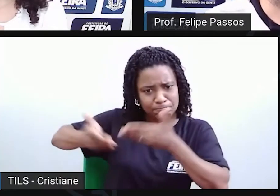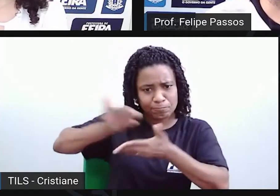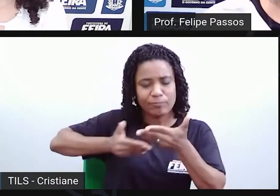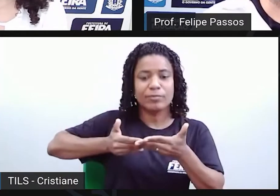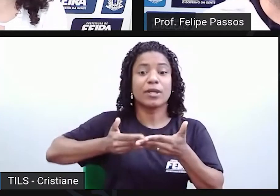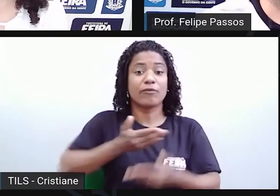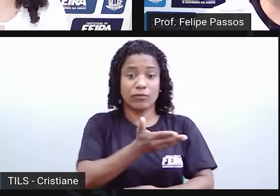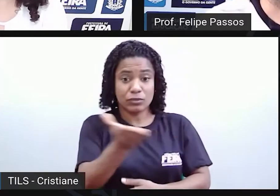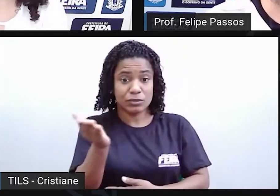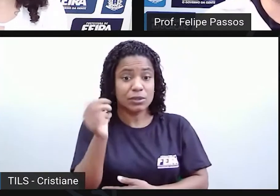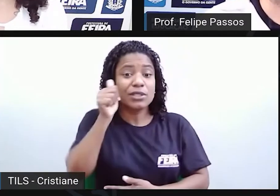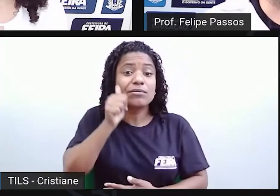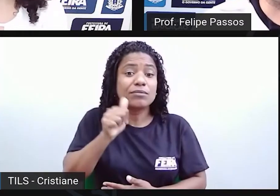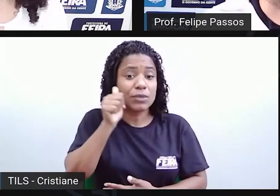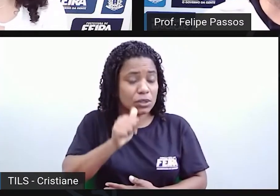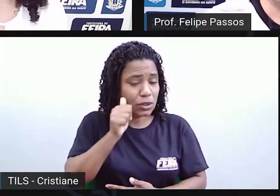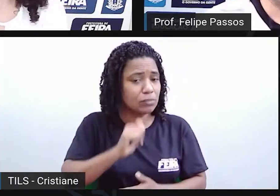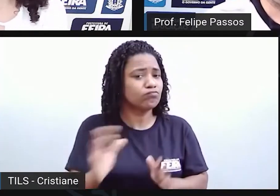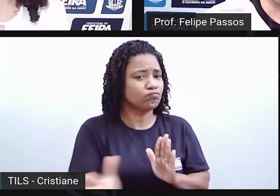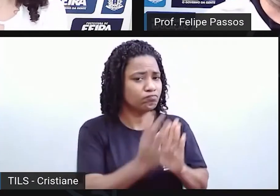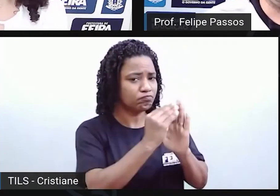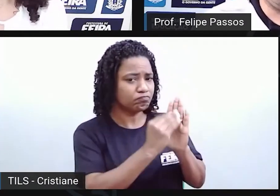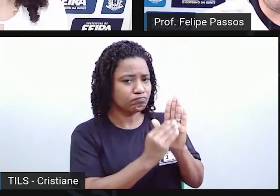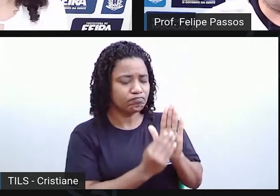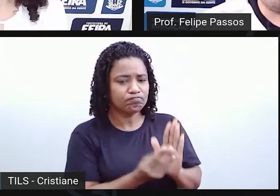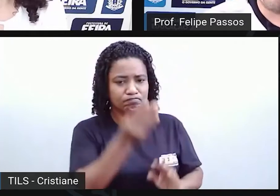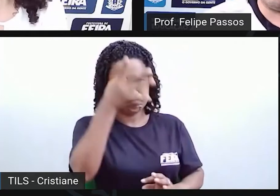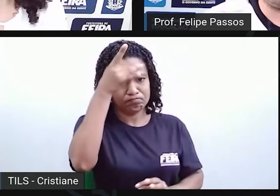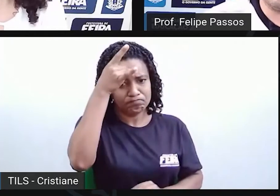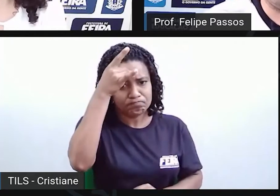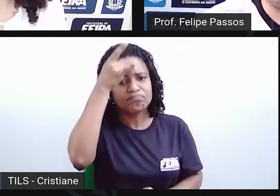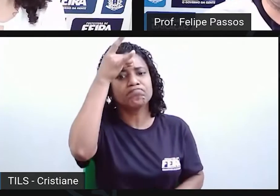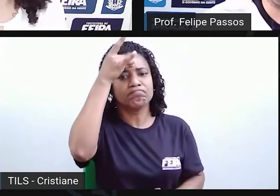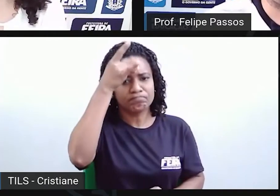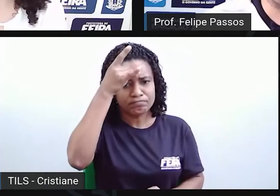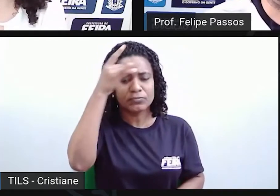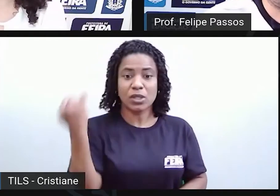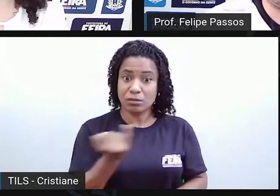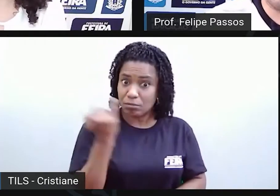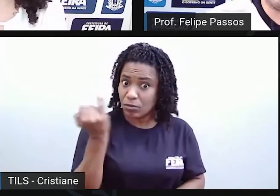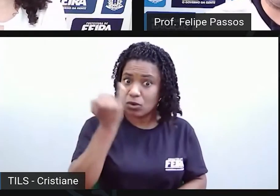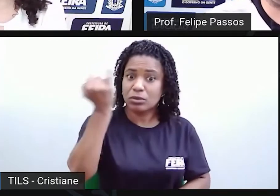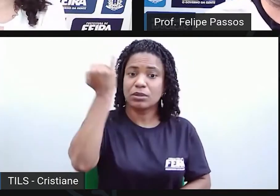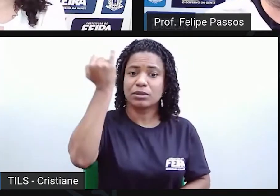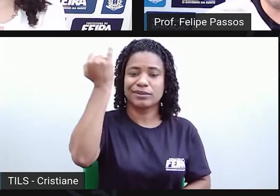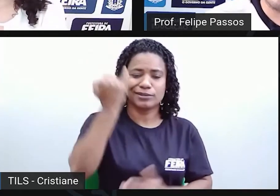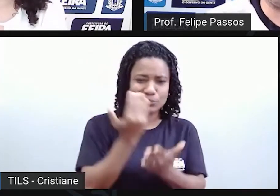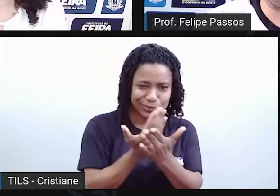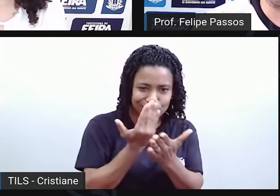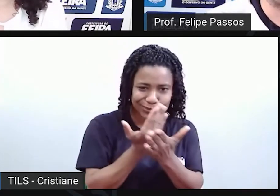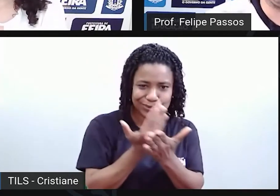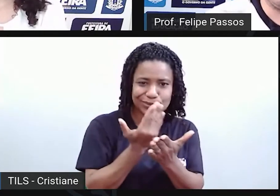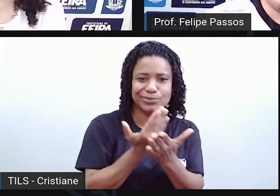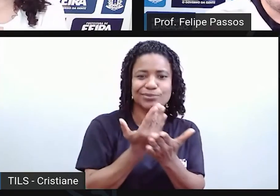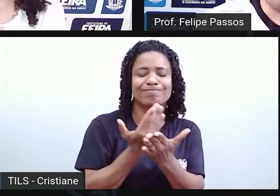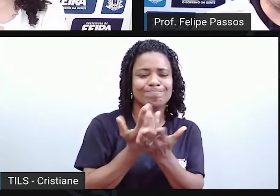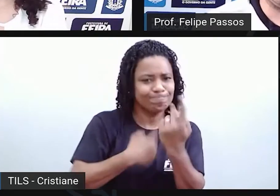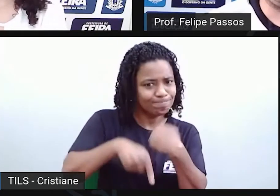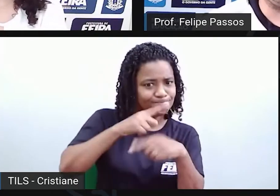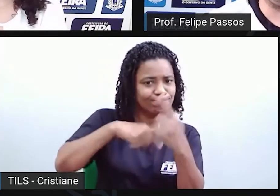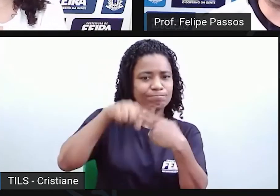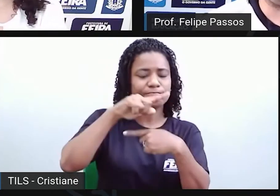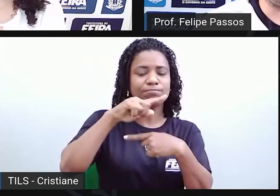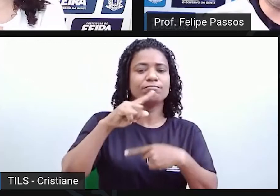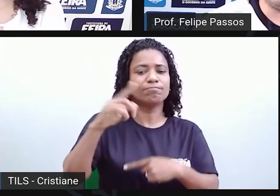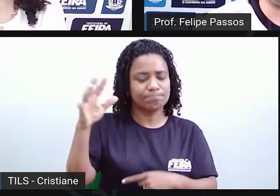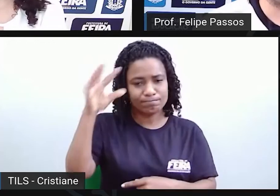esse conteúdo, tomem esse tópico como algo realmente relevante, vão estudar, né, conheçam mais para vocês